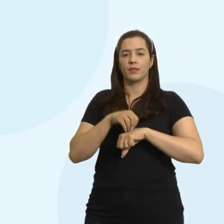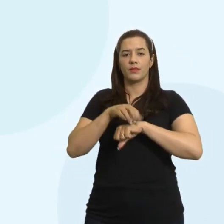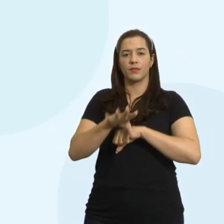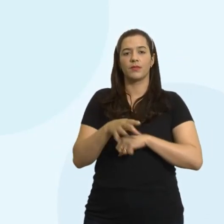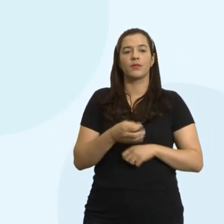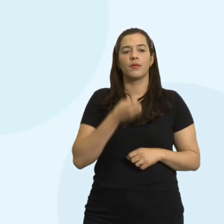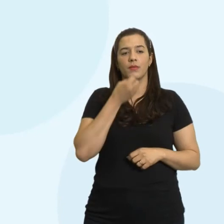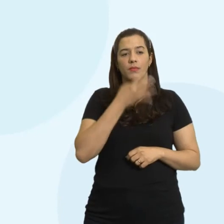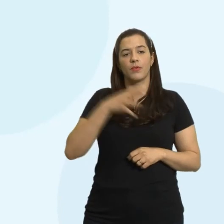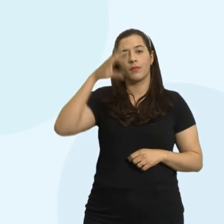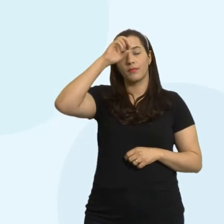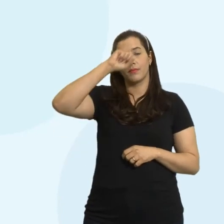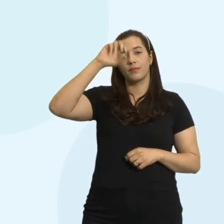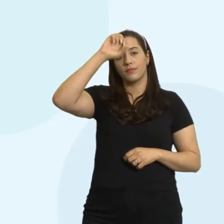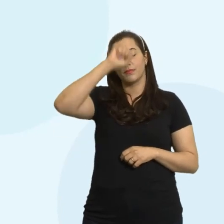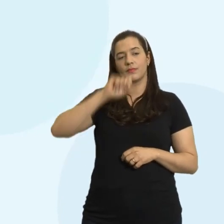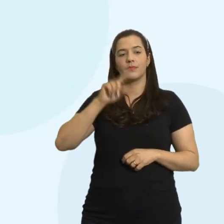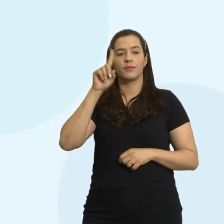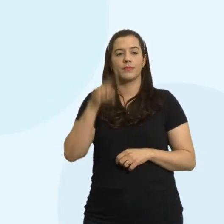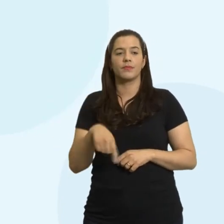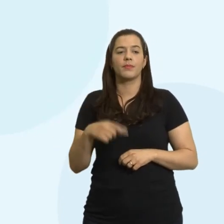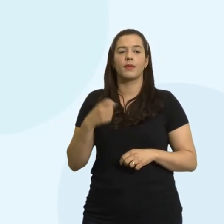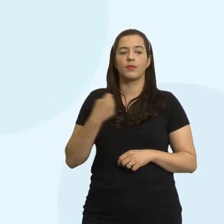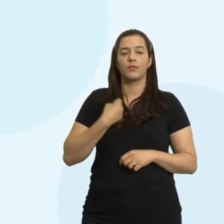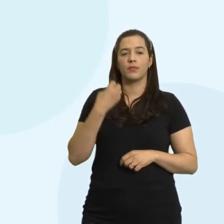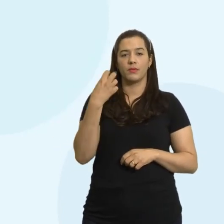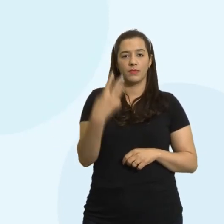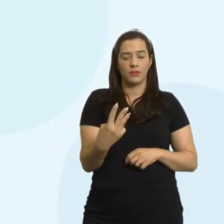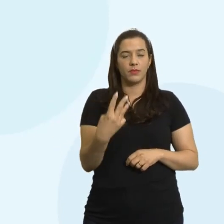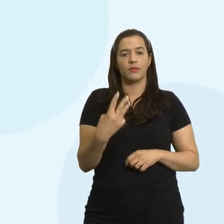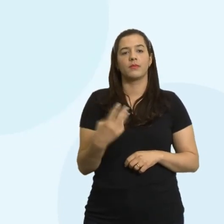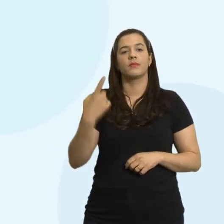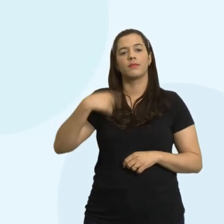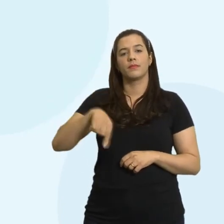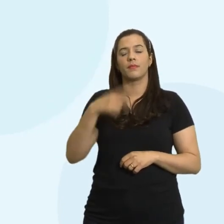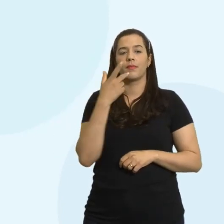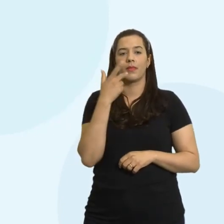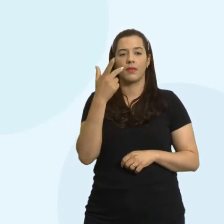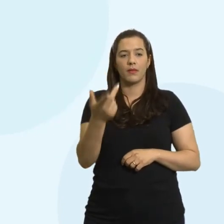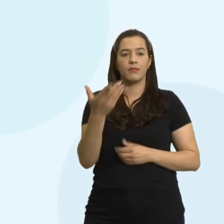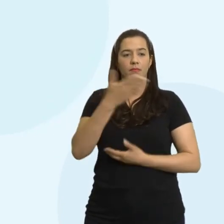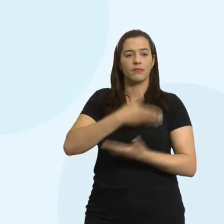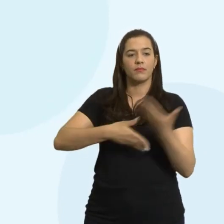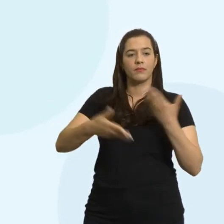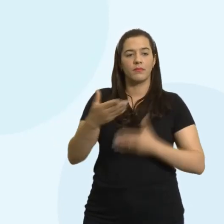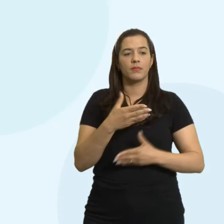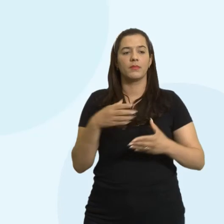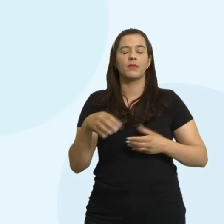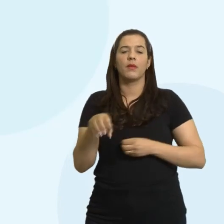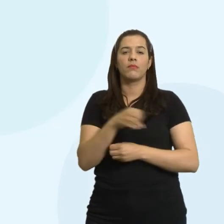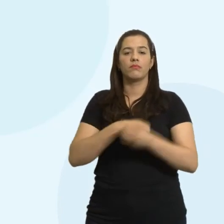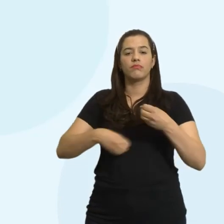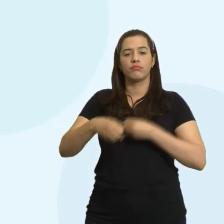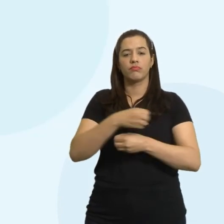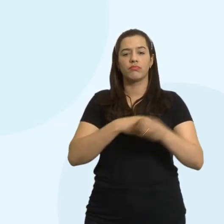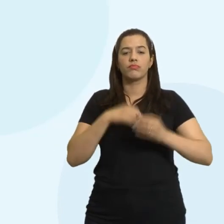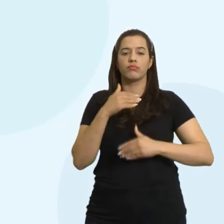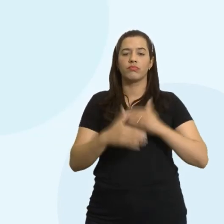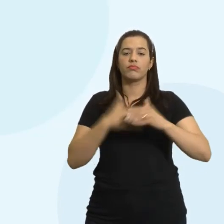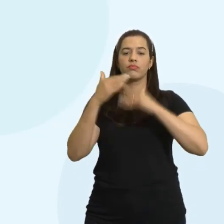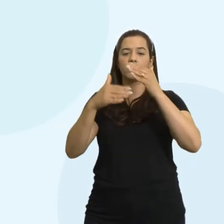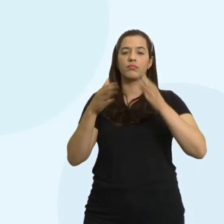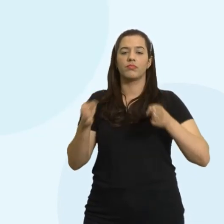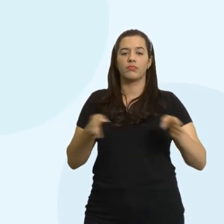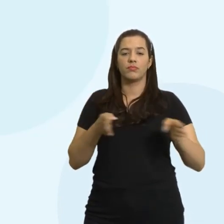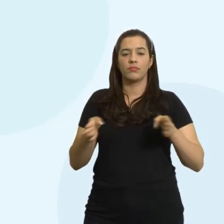situação de aprendizagem é a situação 3, que fala das interações das moléculas e da evolução. No momento 1,